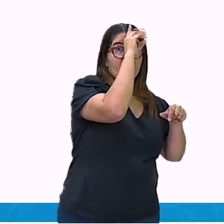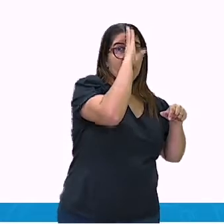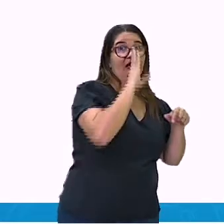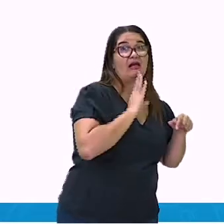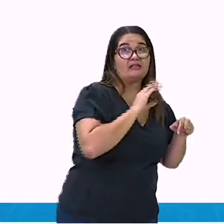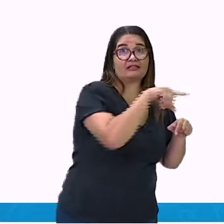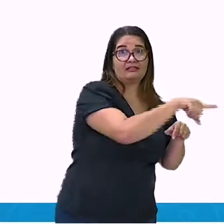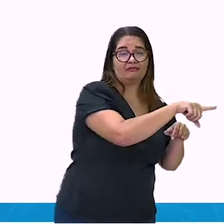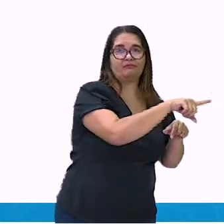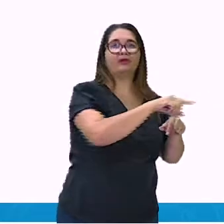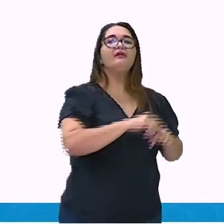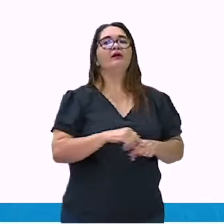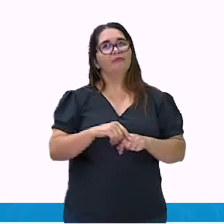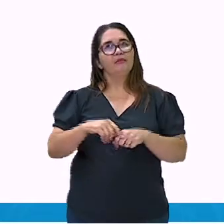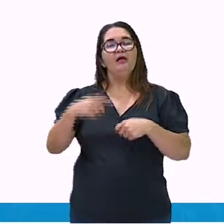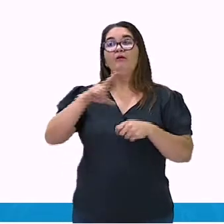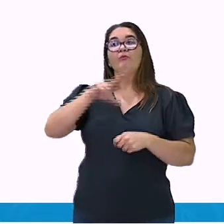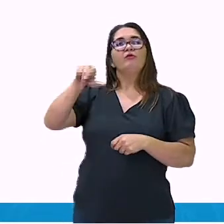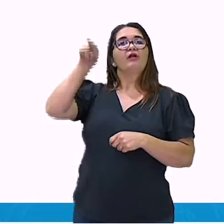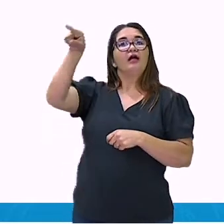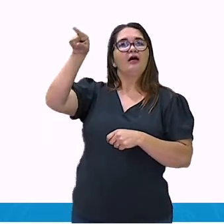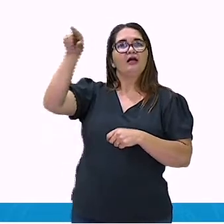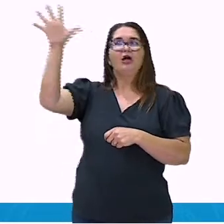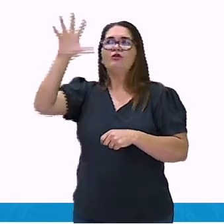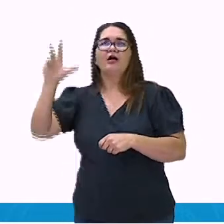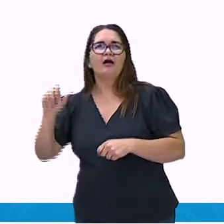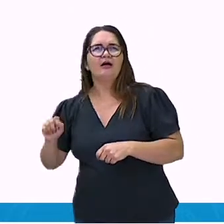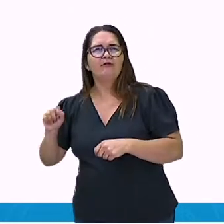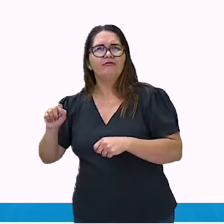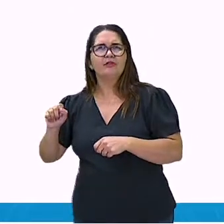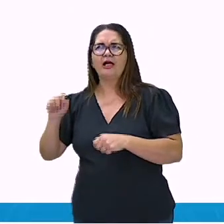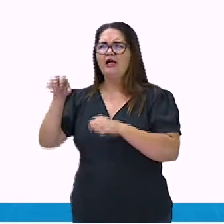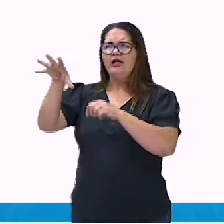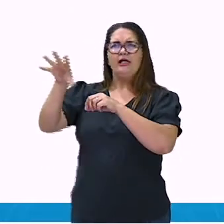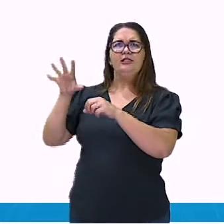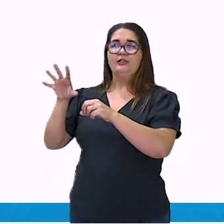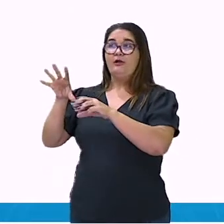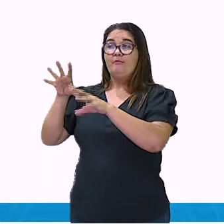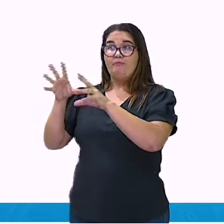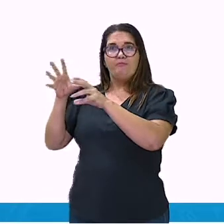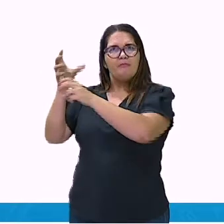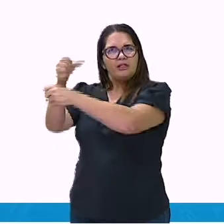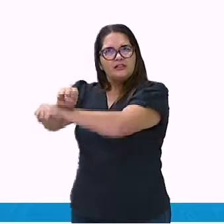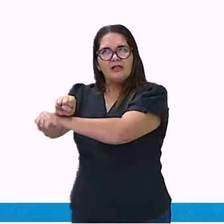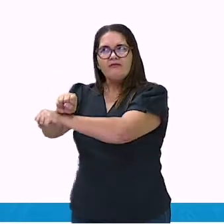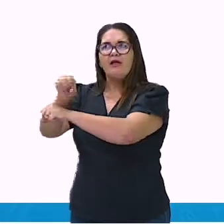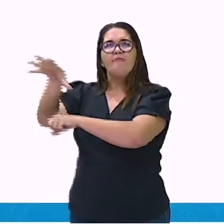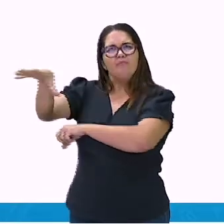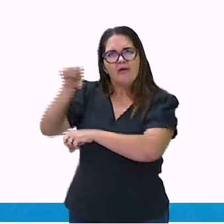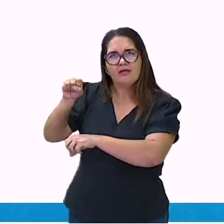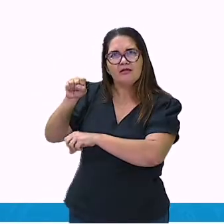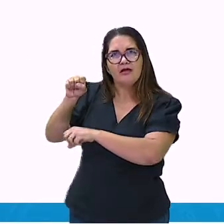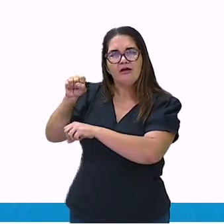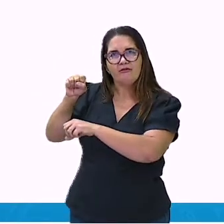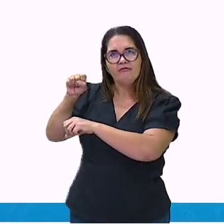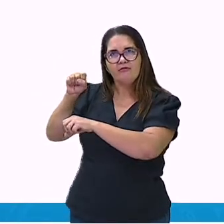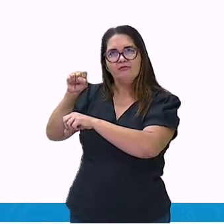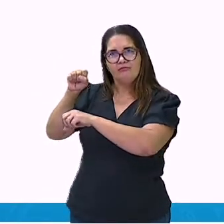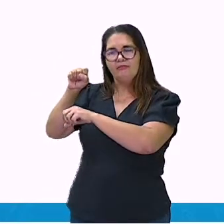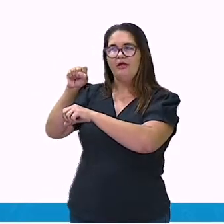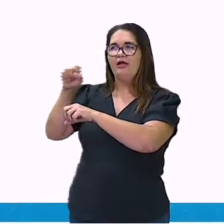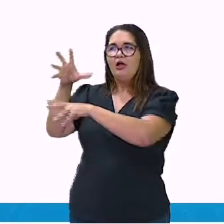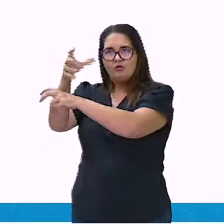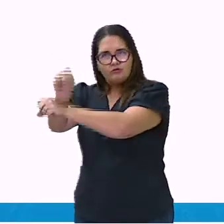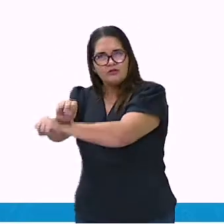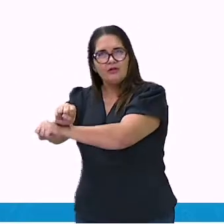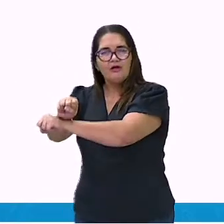para a coroa, mesmo trazendo os escravos de terras colonizadas lá